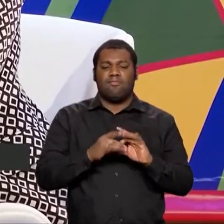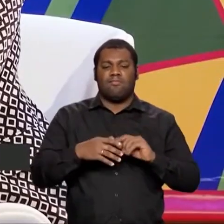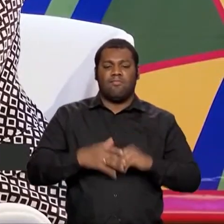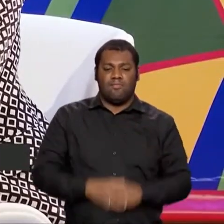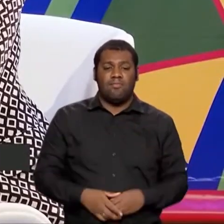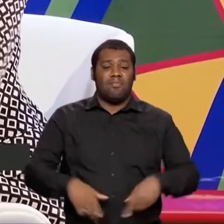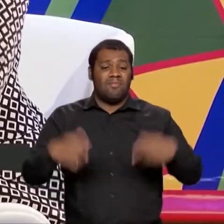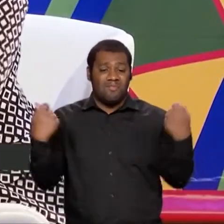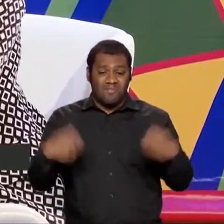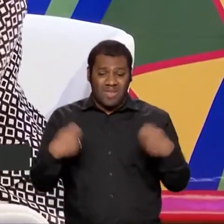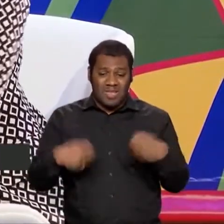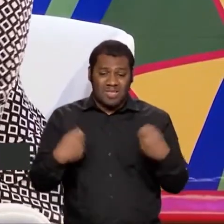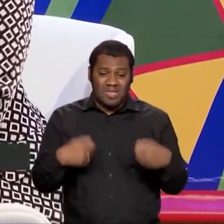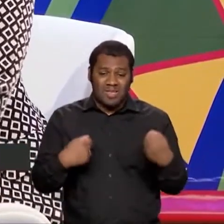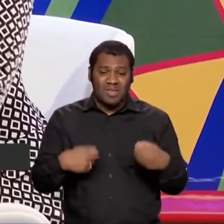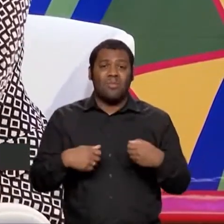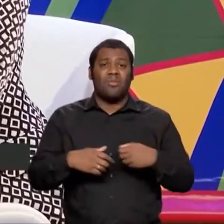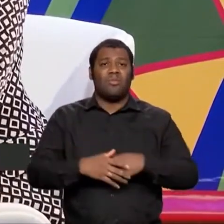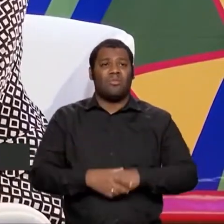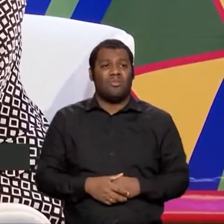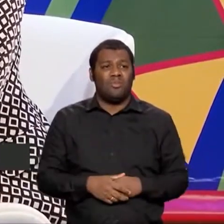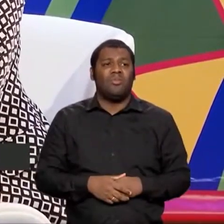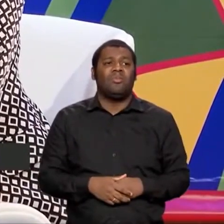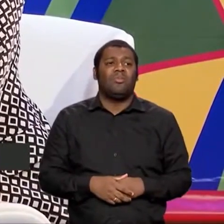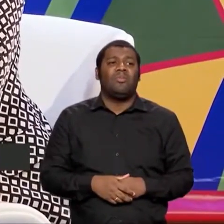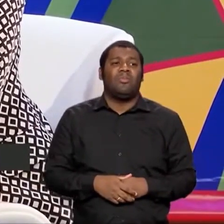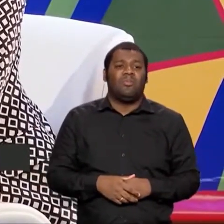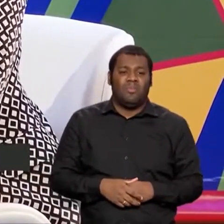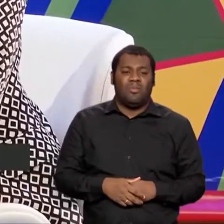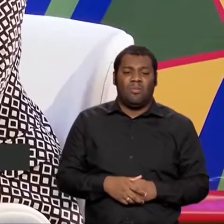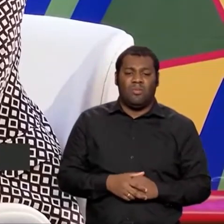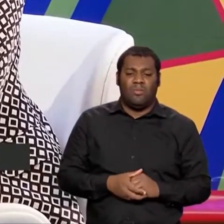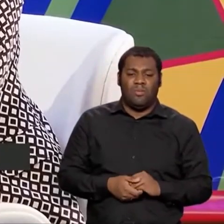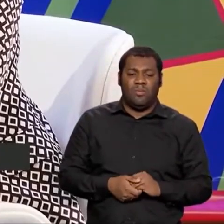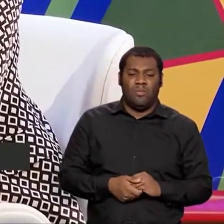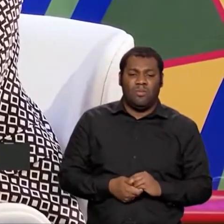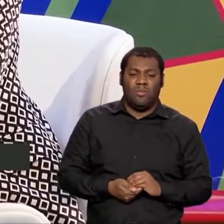Nós precisamos estabilizar isso que conseguimos, para que